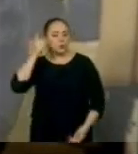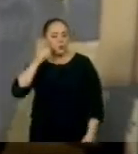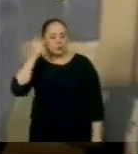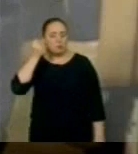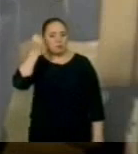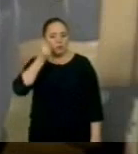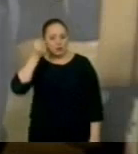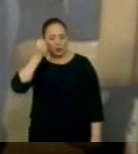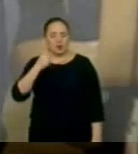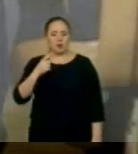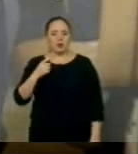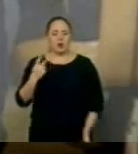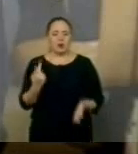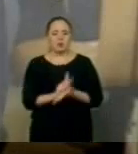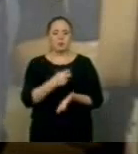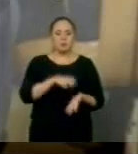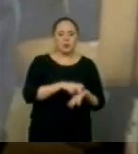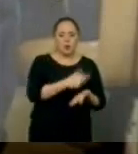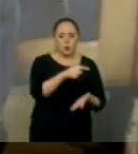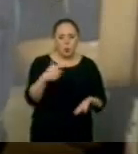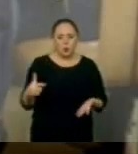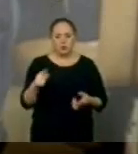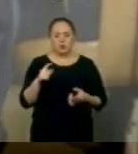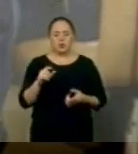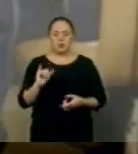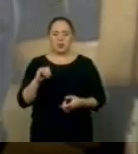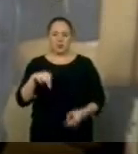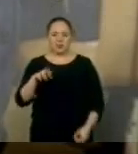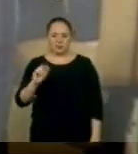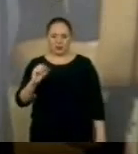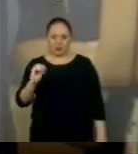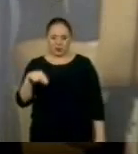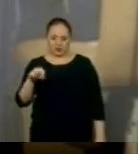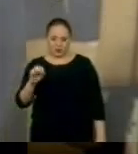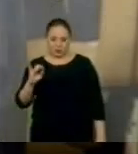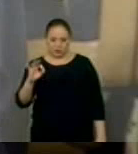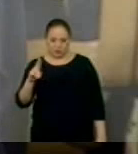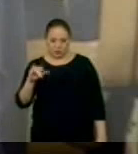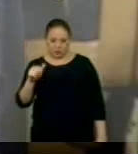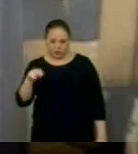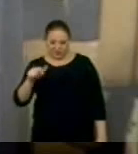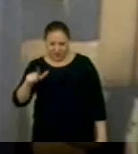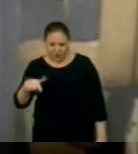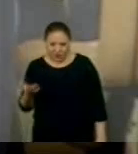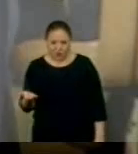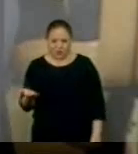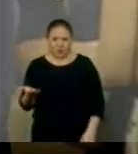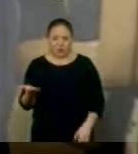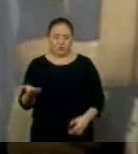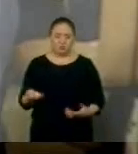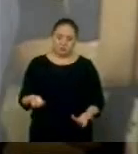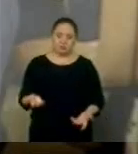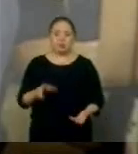sofra medidas outras impostas pelo legislador infraconstitucional? A resposta, senhores ministros, parece ser